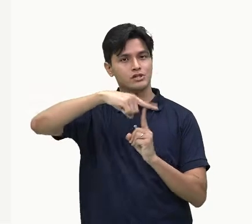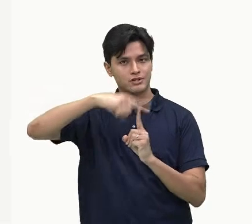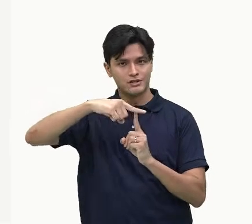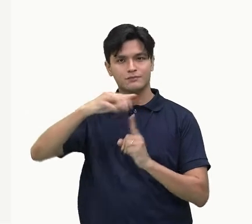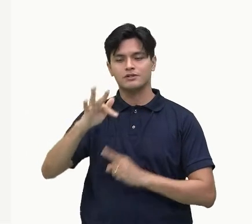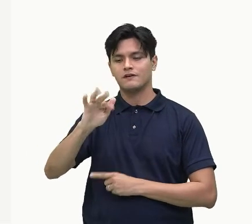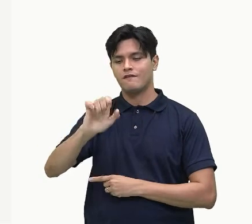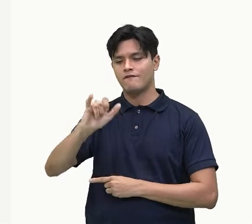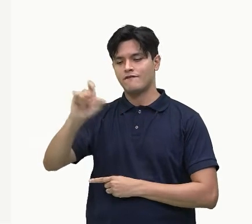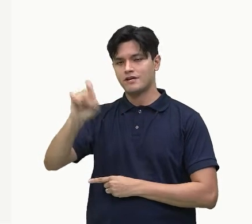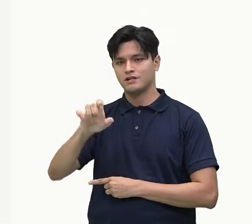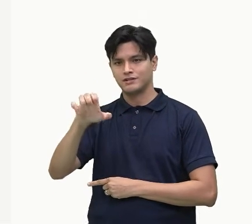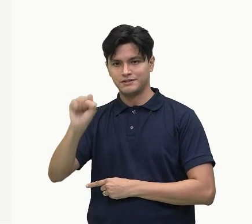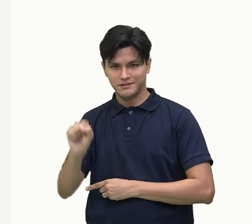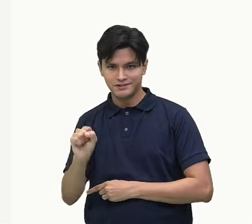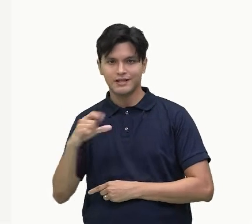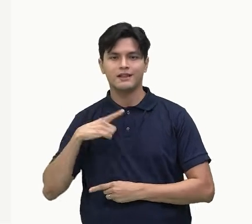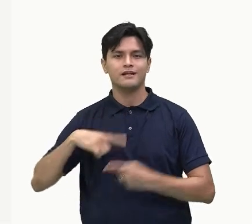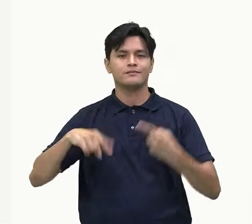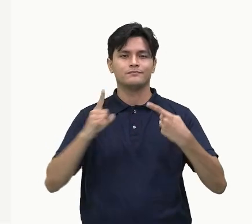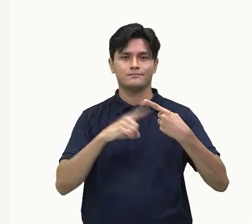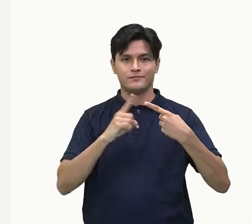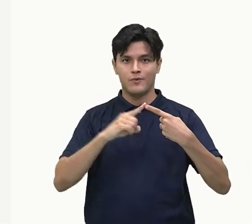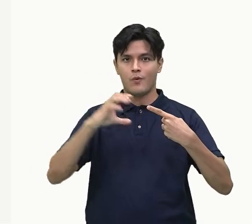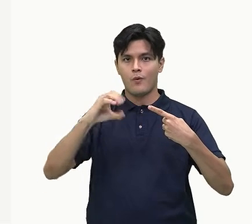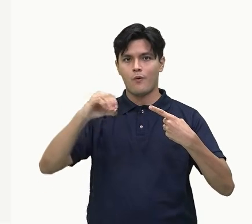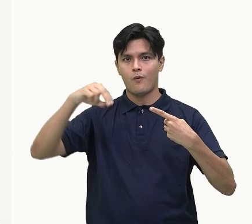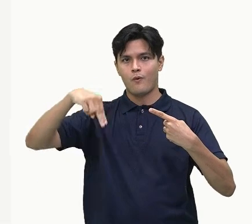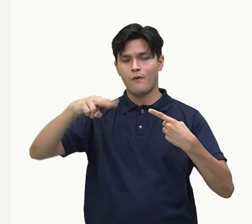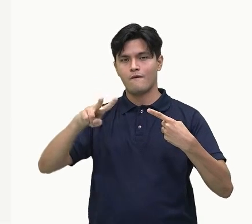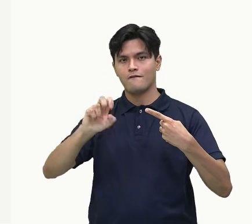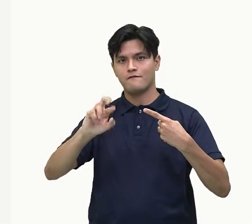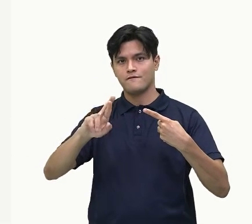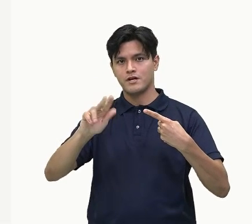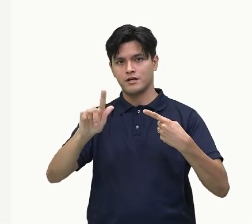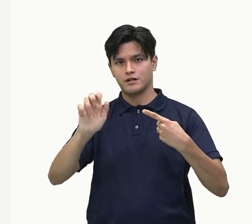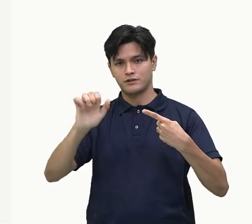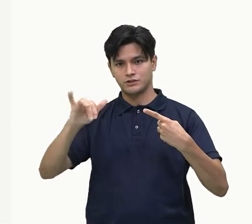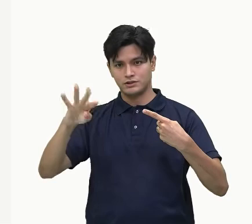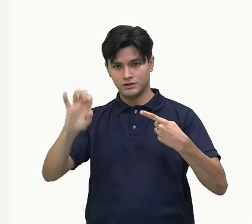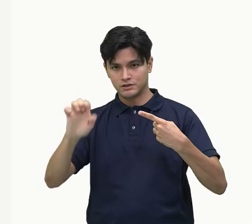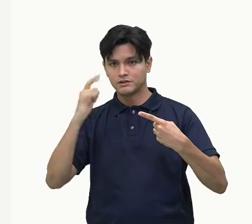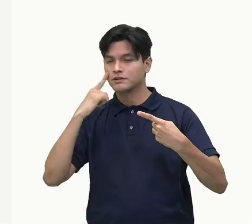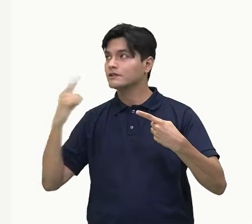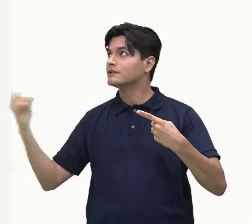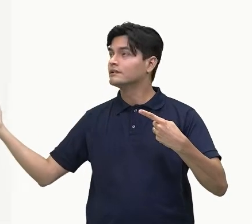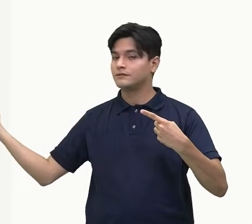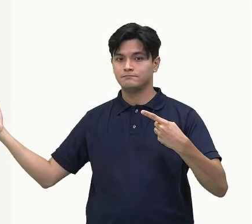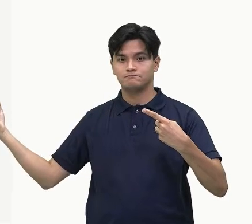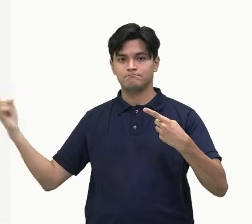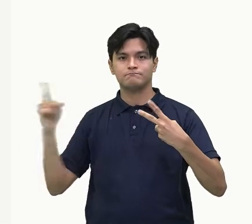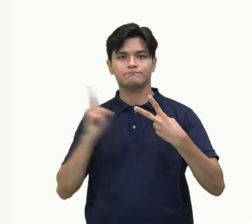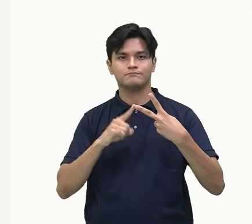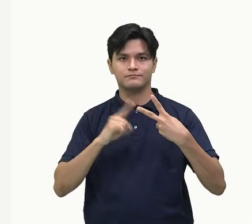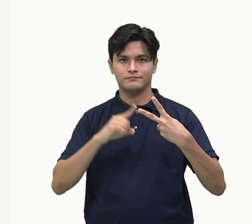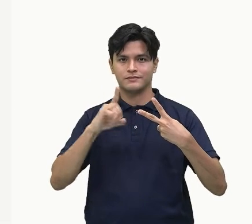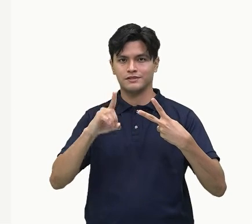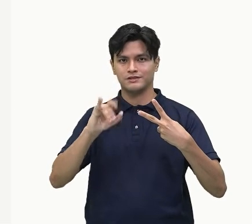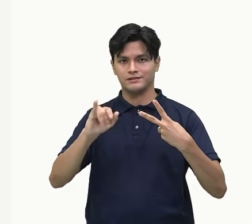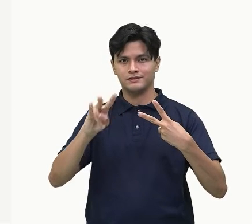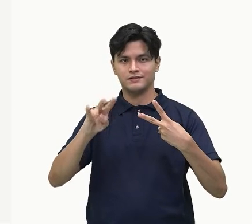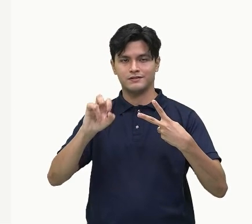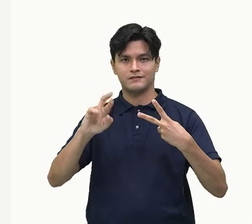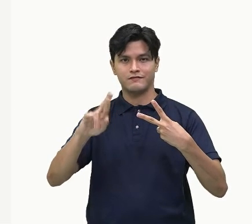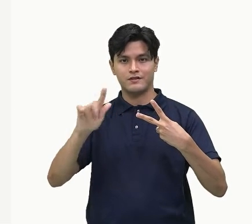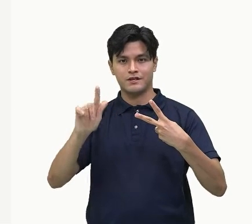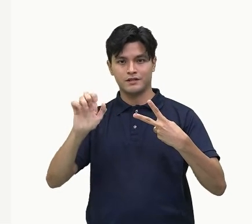de feixe de luz que é convergente, aqui, né? Eu tenho o que é divergente.